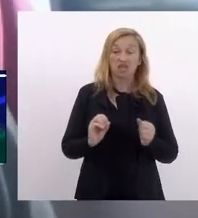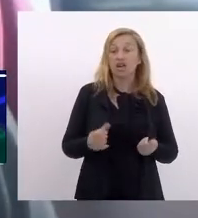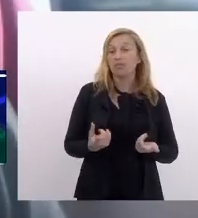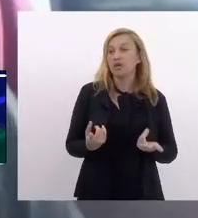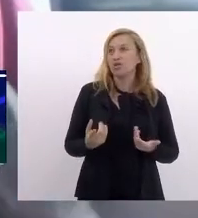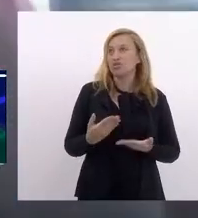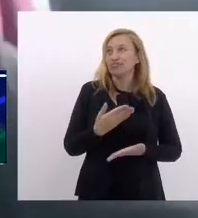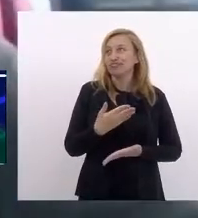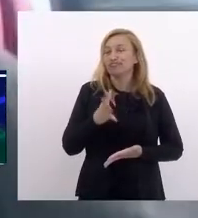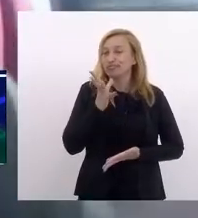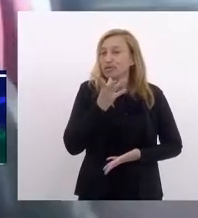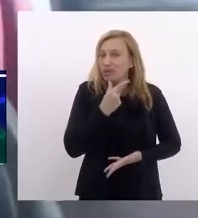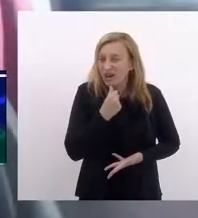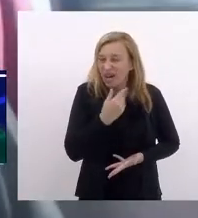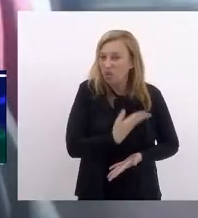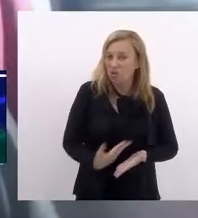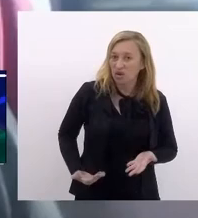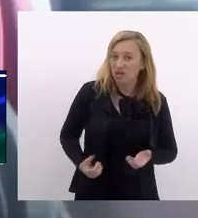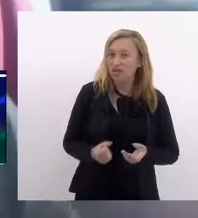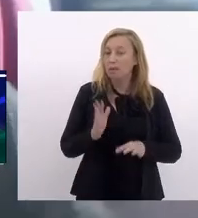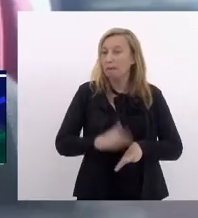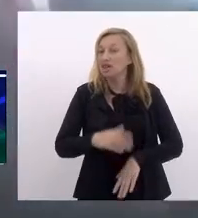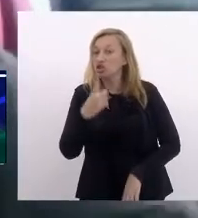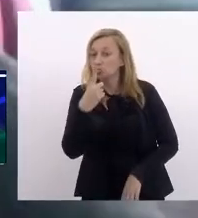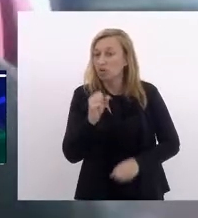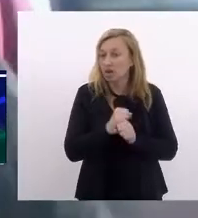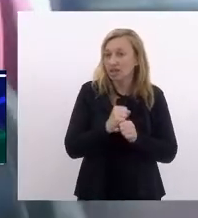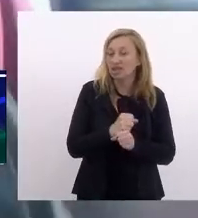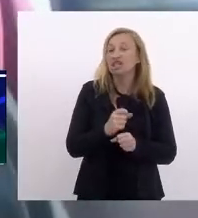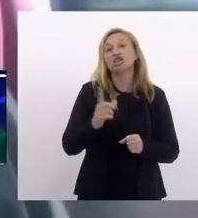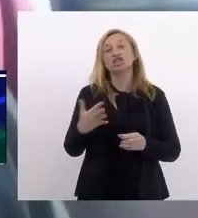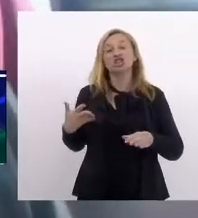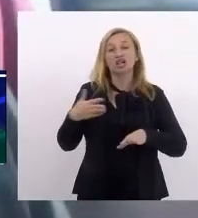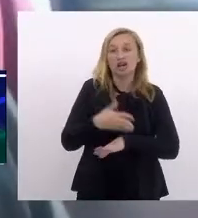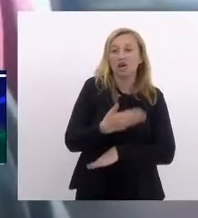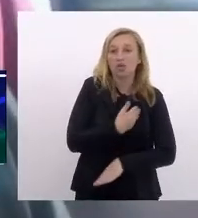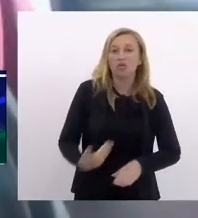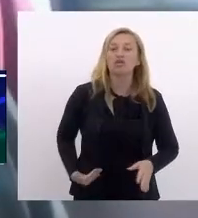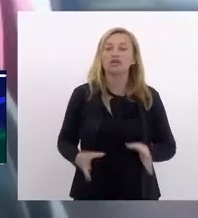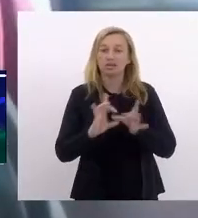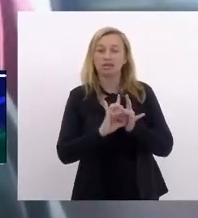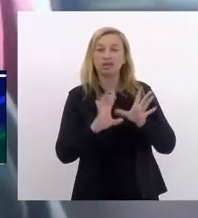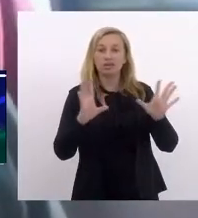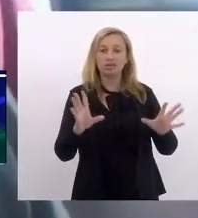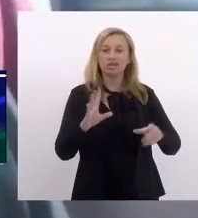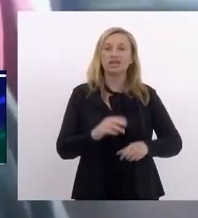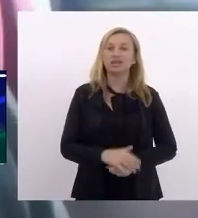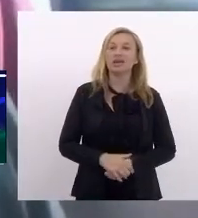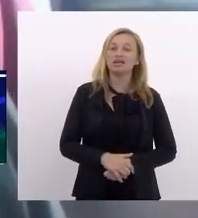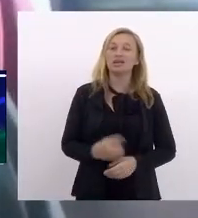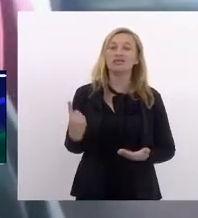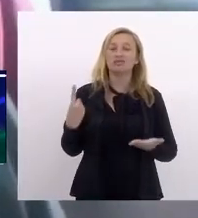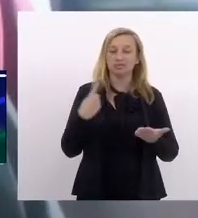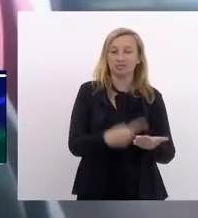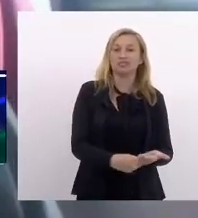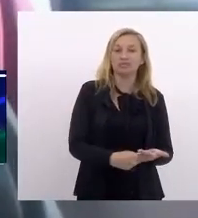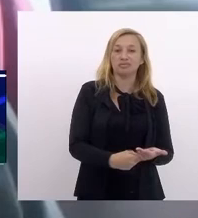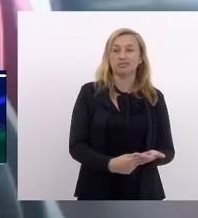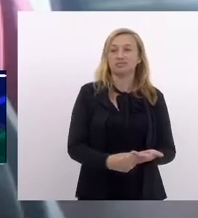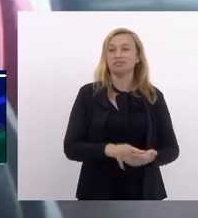ano e virá depois um governo democrático, então nós assumiremos os compromissos de Glasgow.